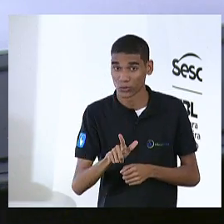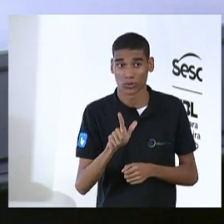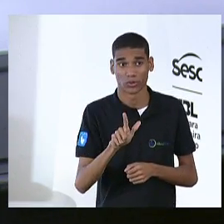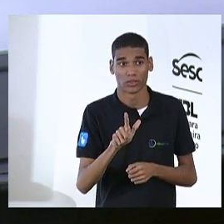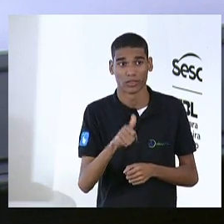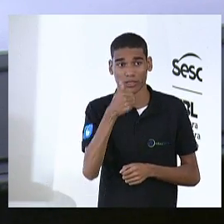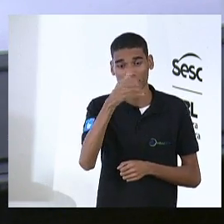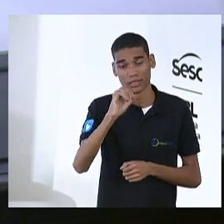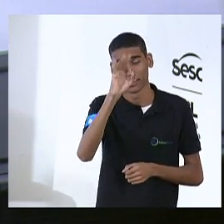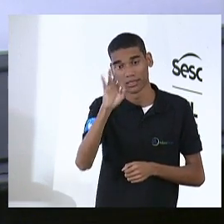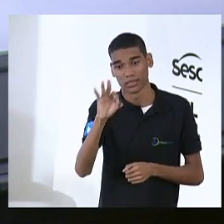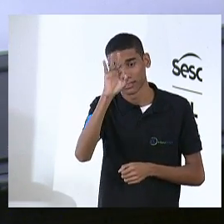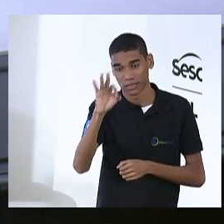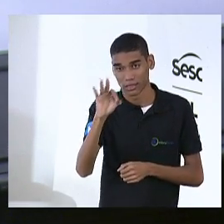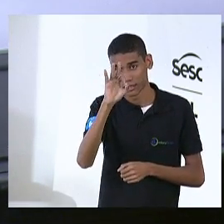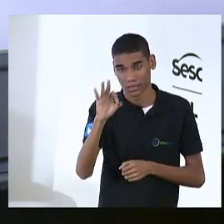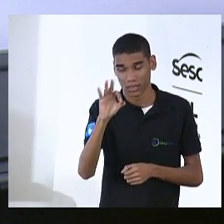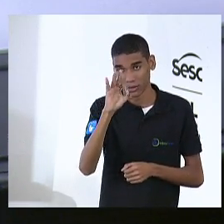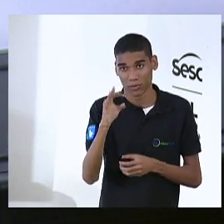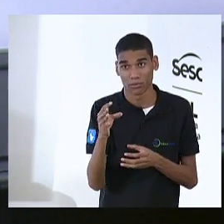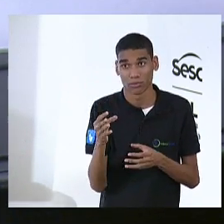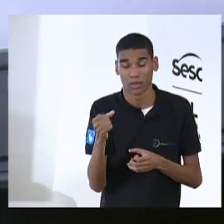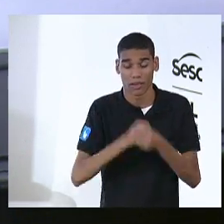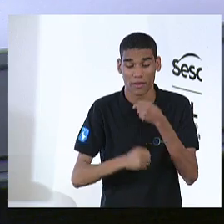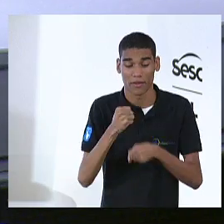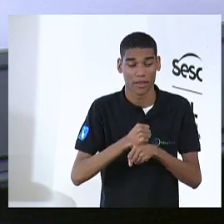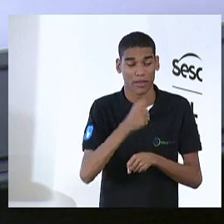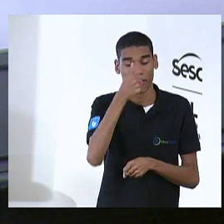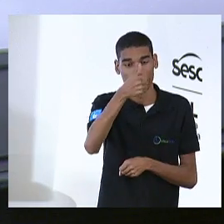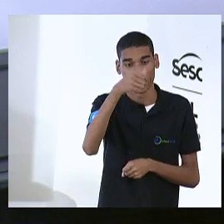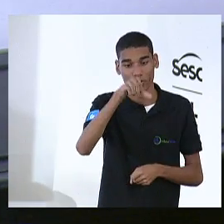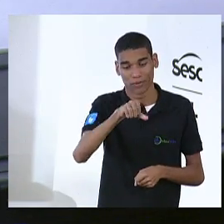novamente 10% da população que votava em